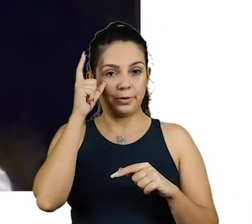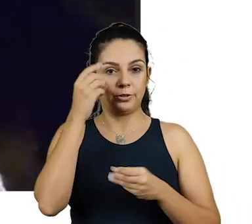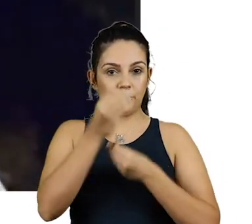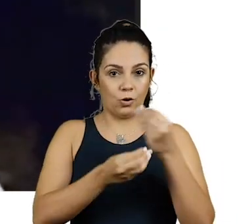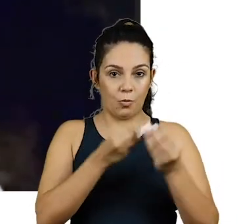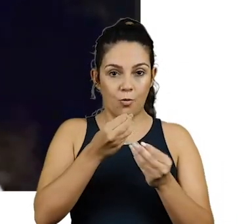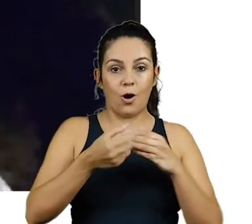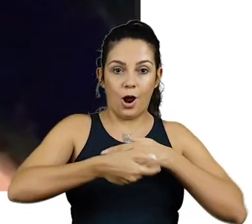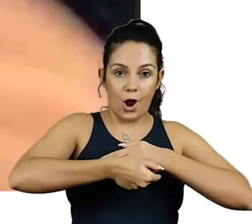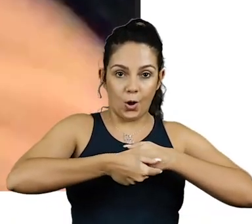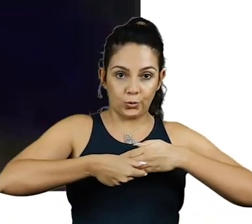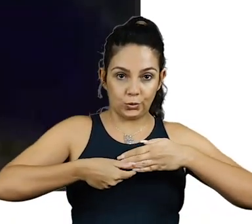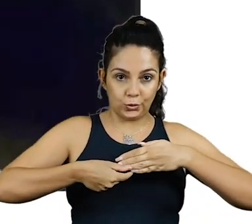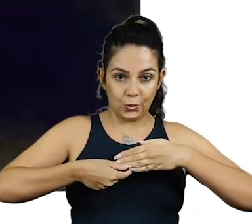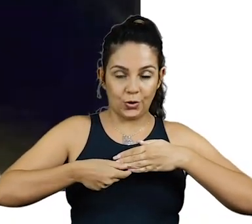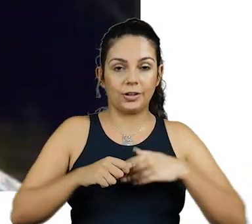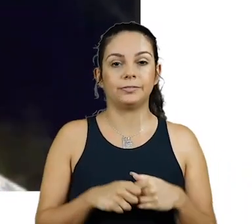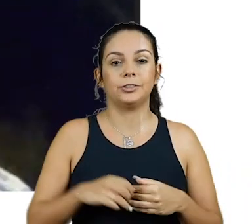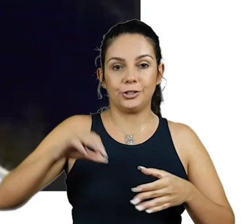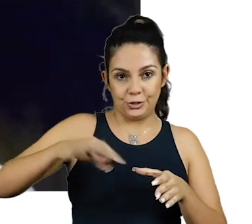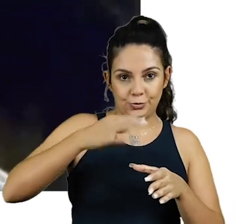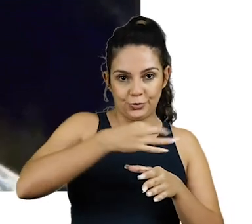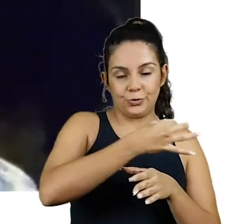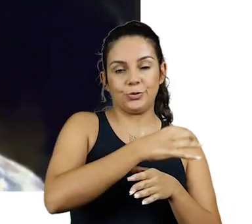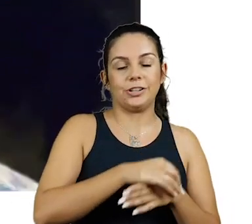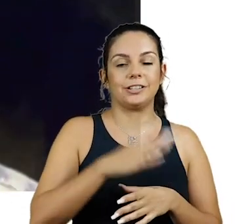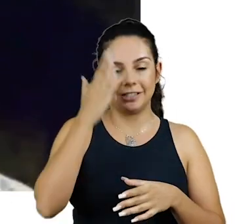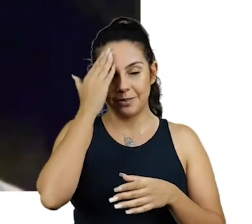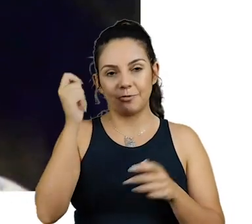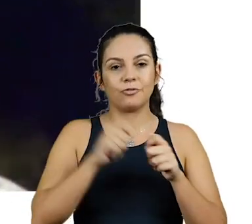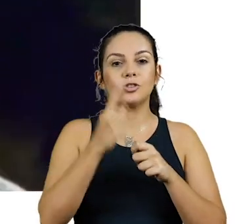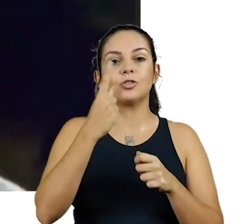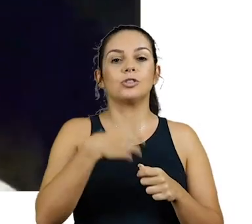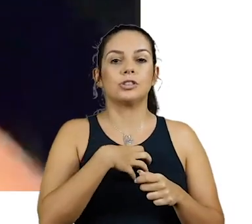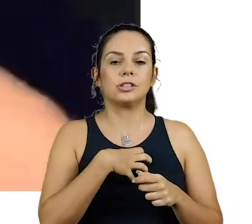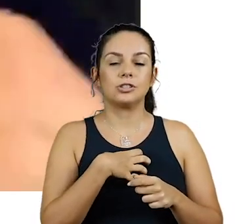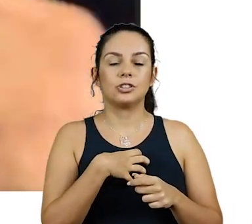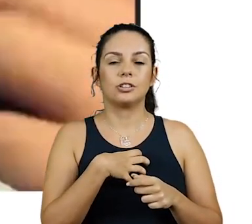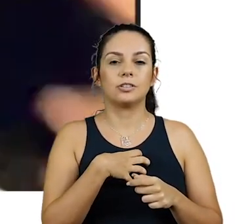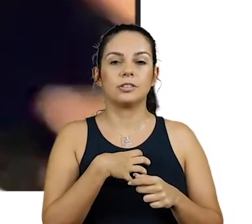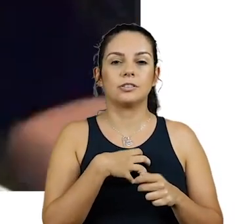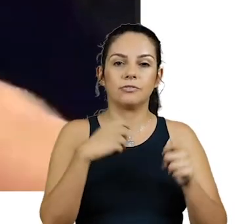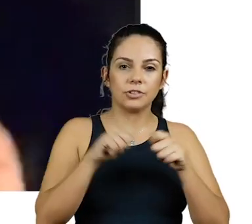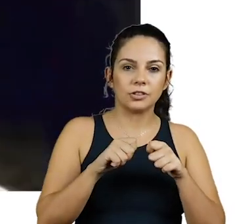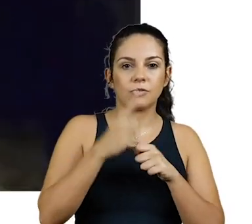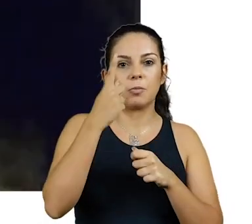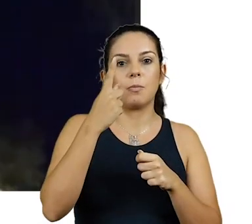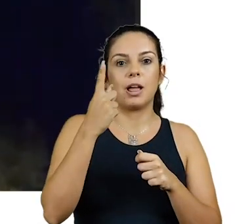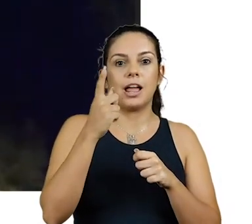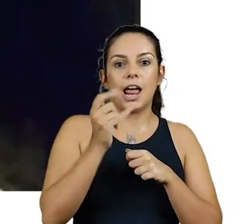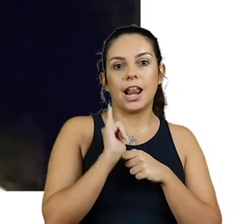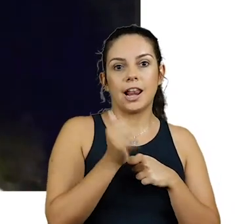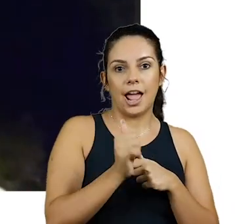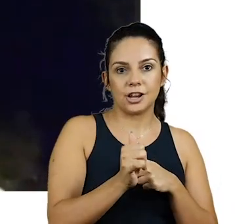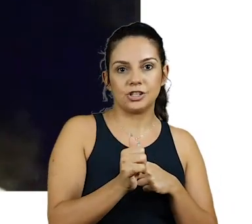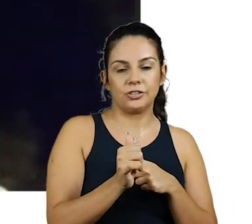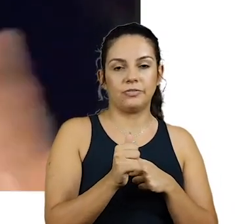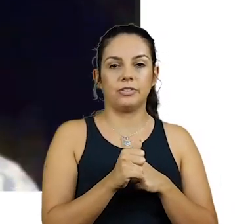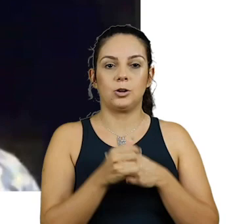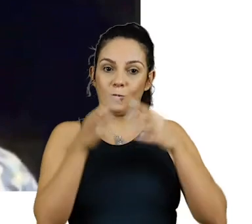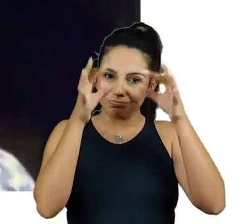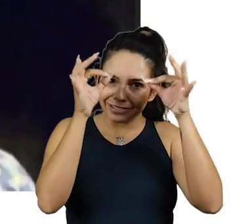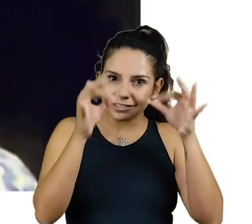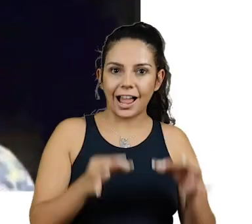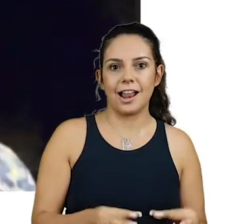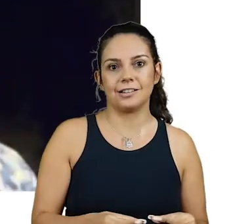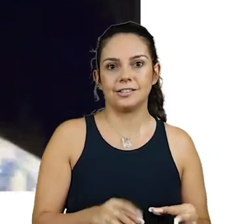como autor de costura, né? De saber, vamos fazer um sentido, vamos fazer uma narrativa. Com um detalhe,